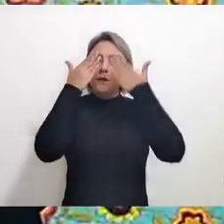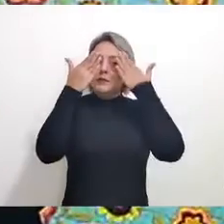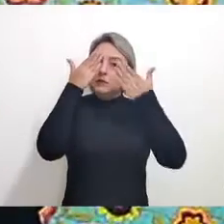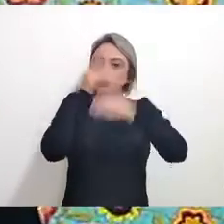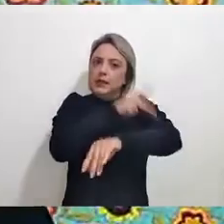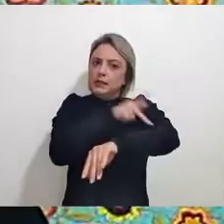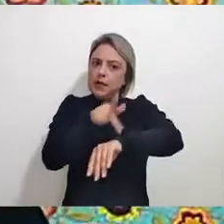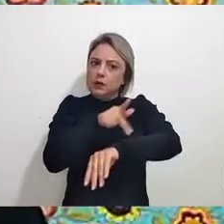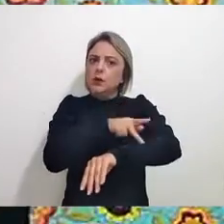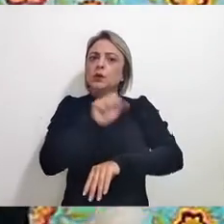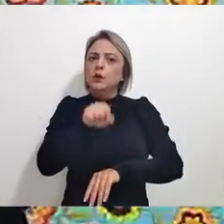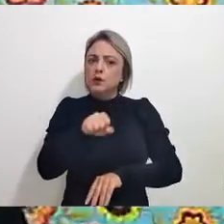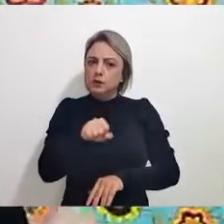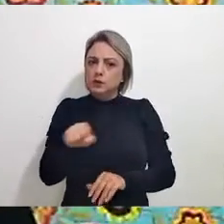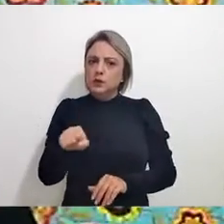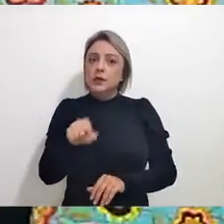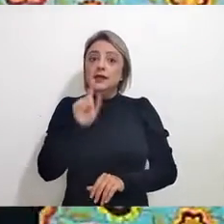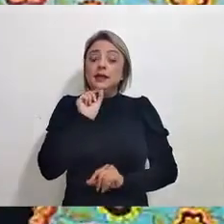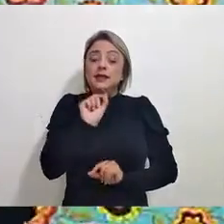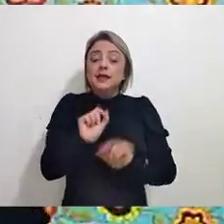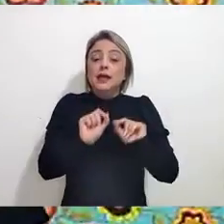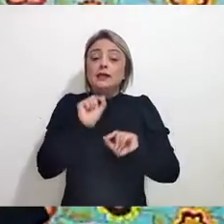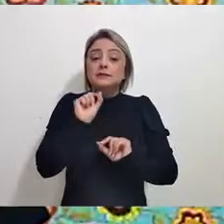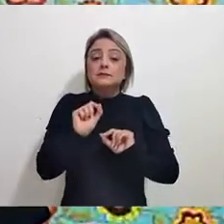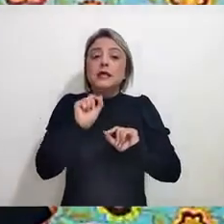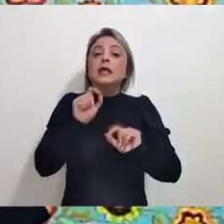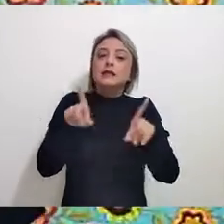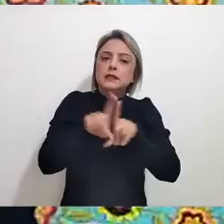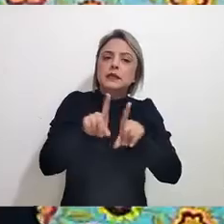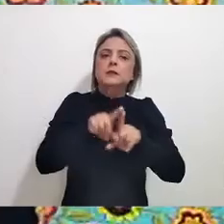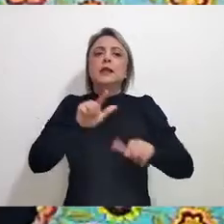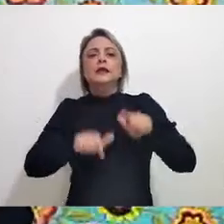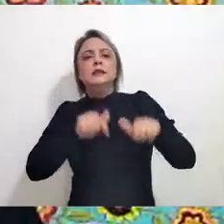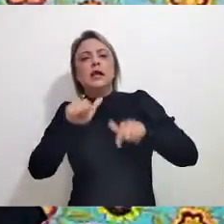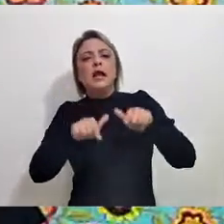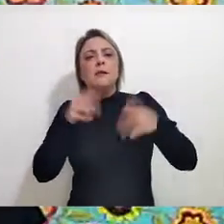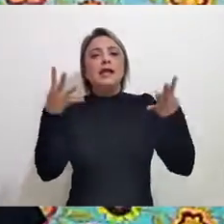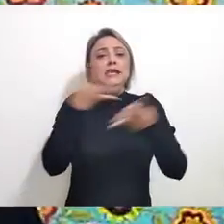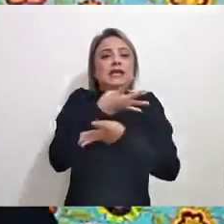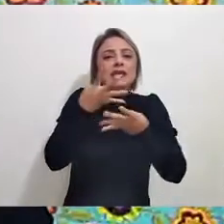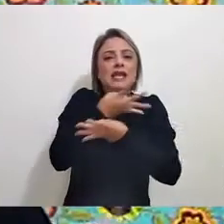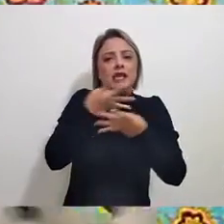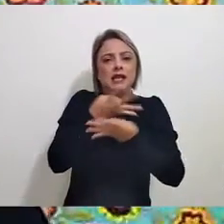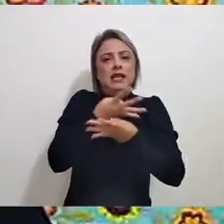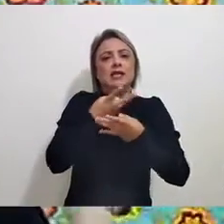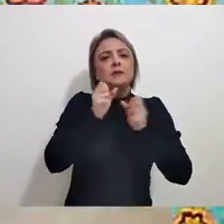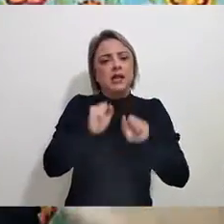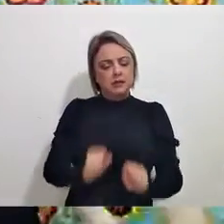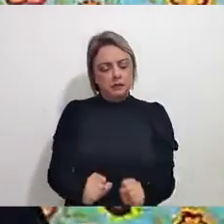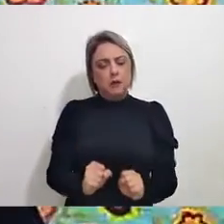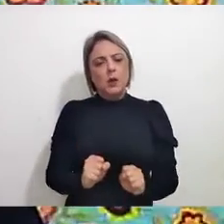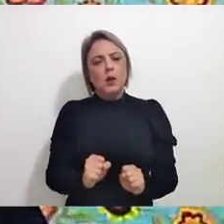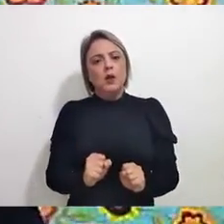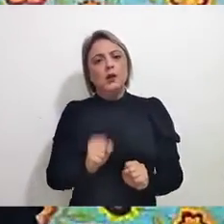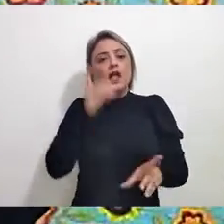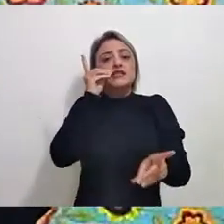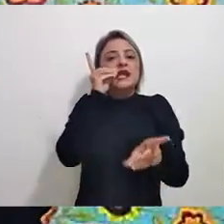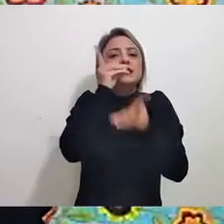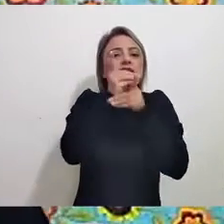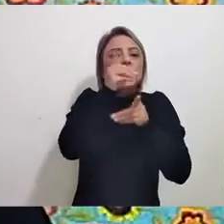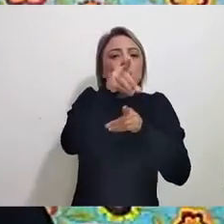caso, e também trabalha em rede, para que a gente possa, né, identificar e